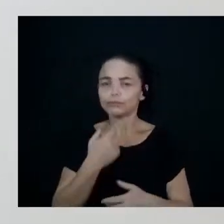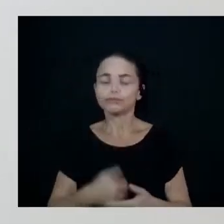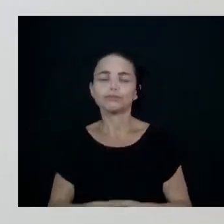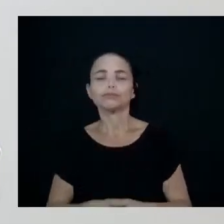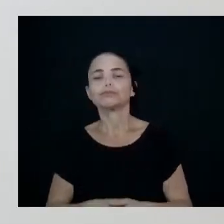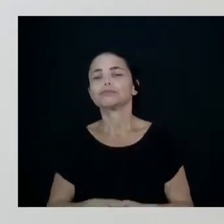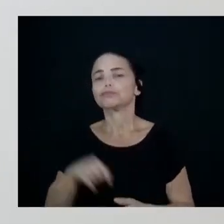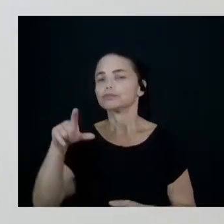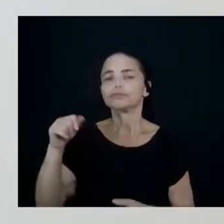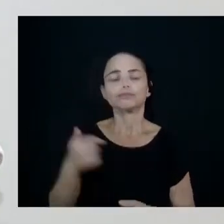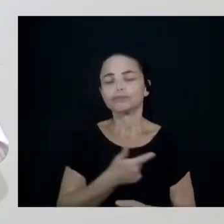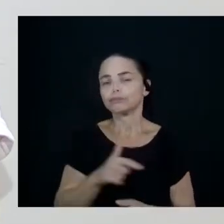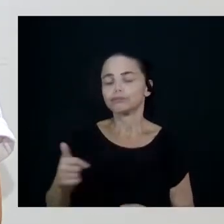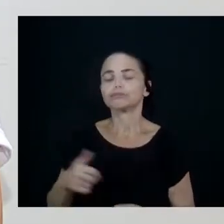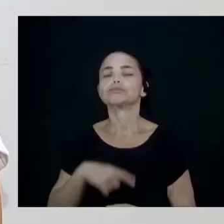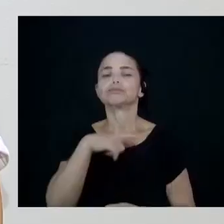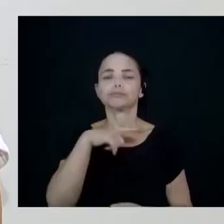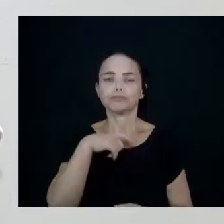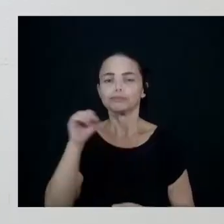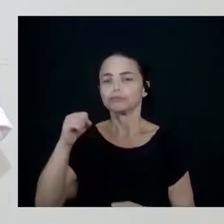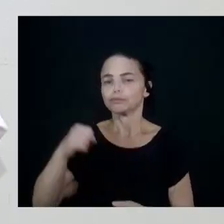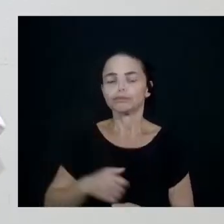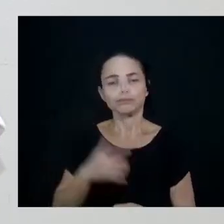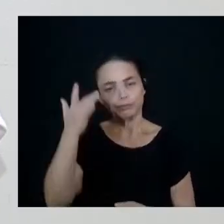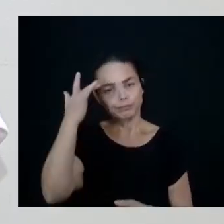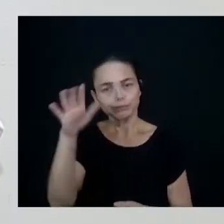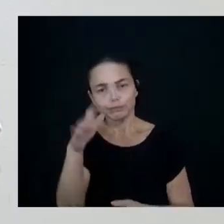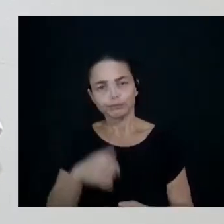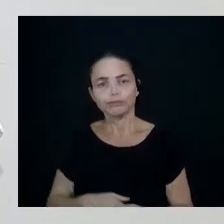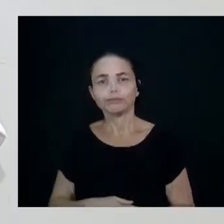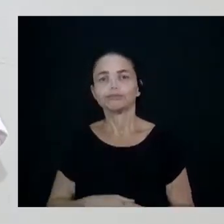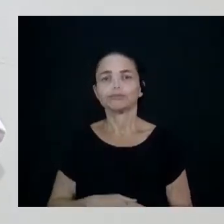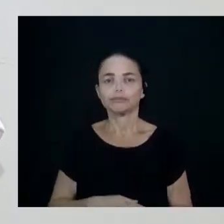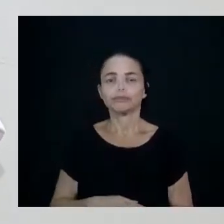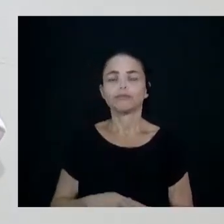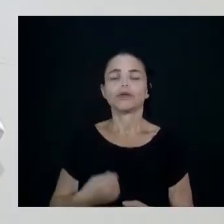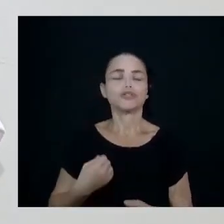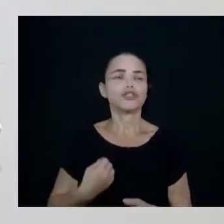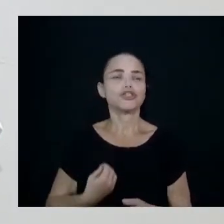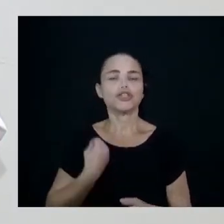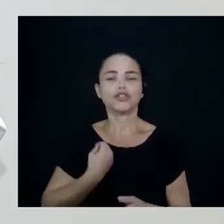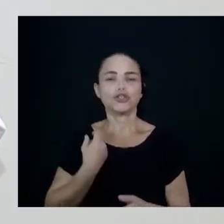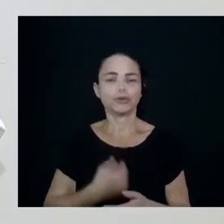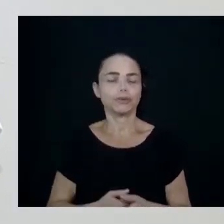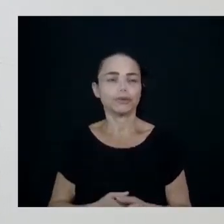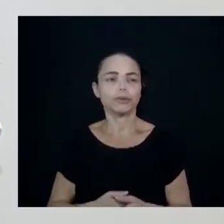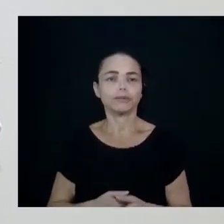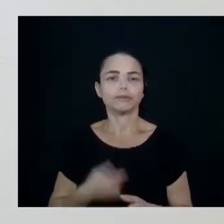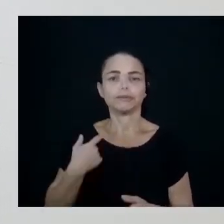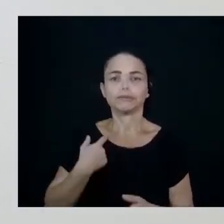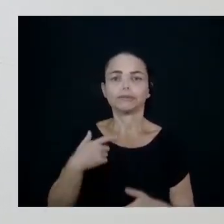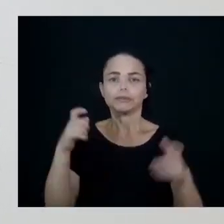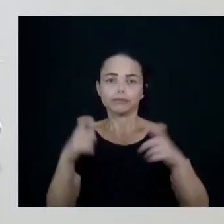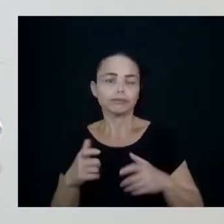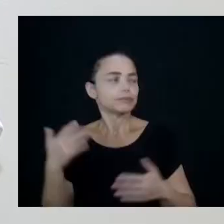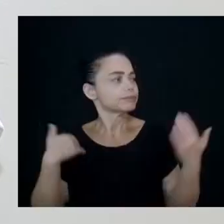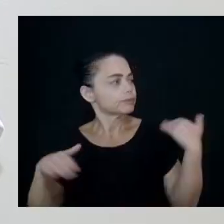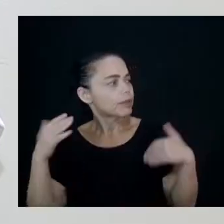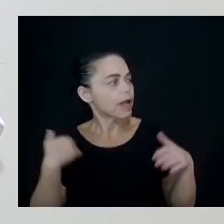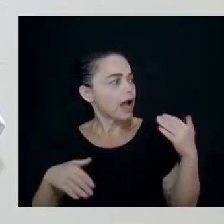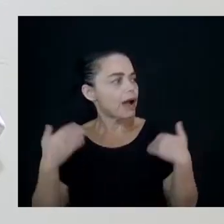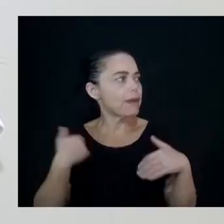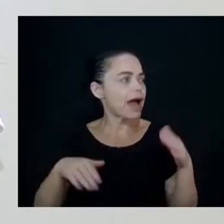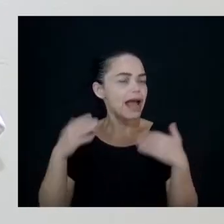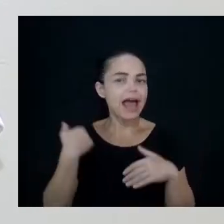tem sim, vocês que não sabem. E aí sempre tive esse gosto de pesquisar onde ir, o que fazer, onde levar o meu